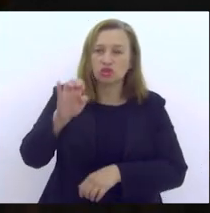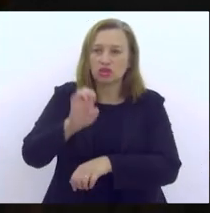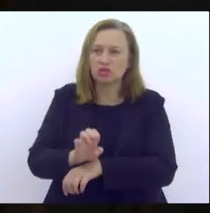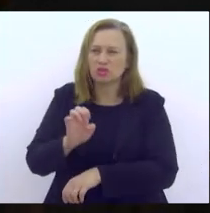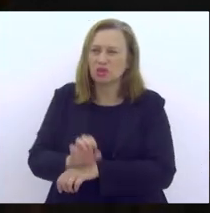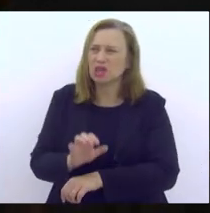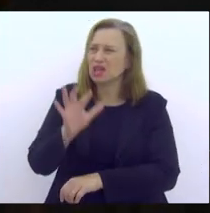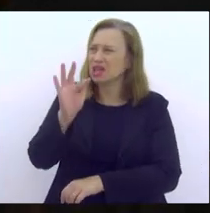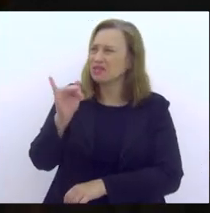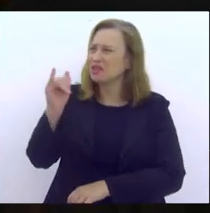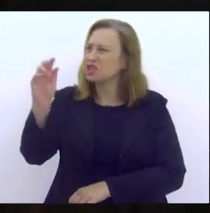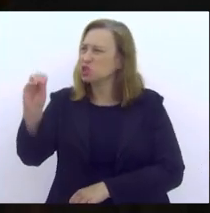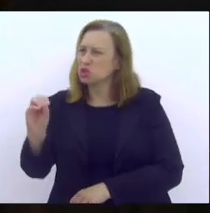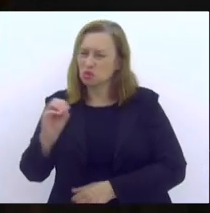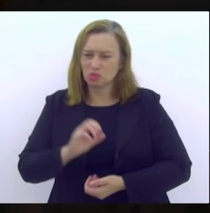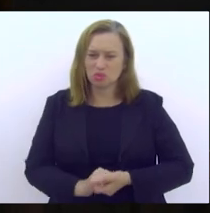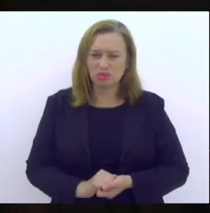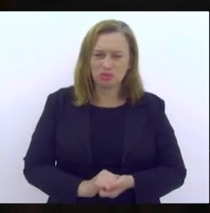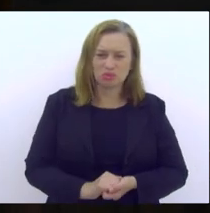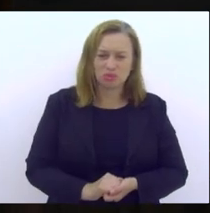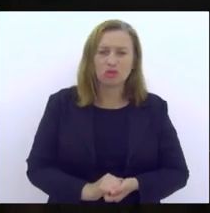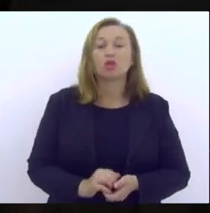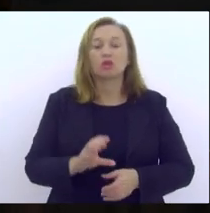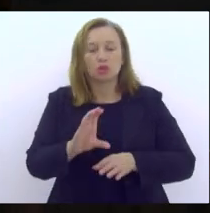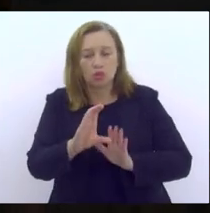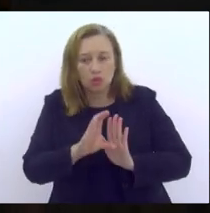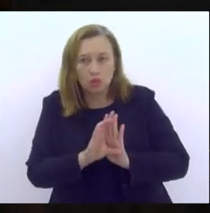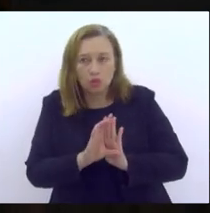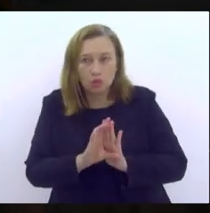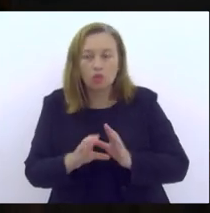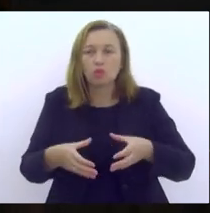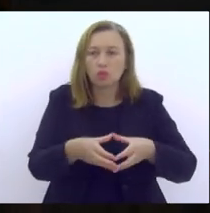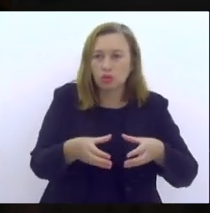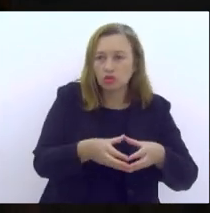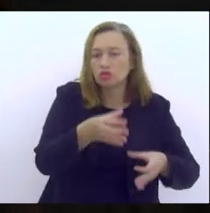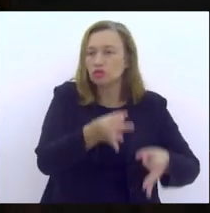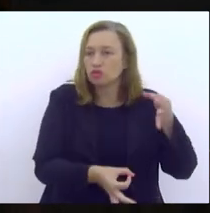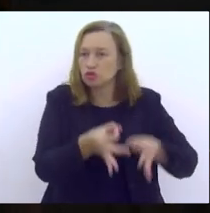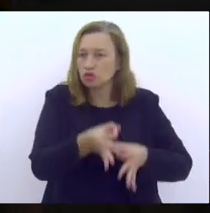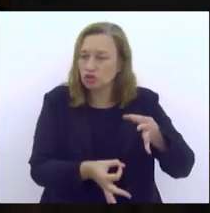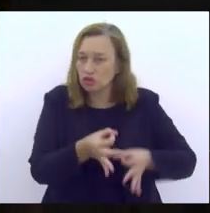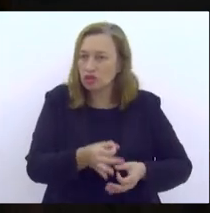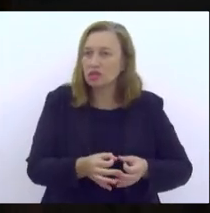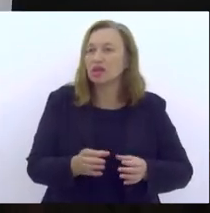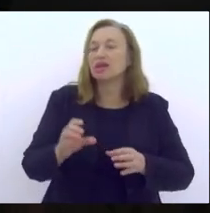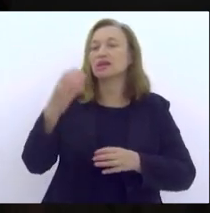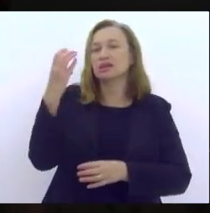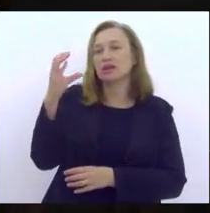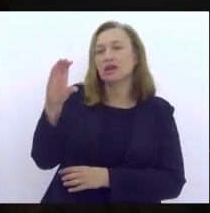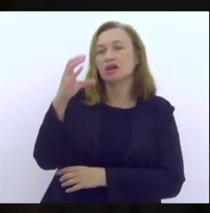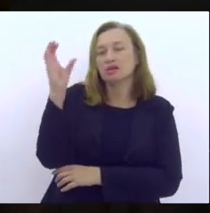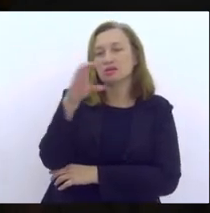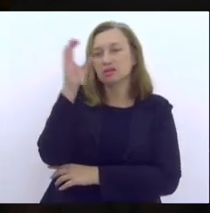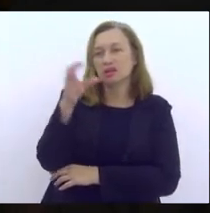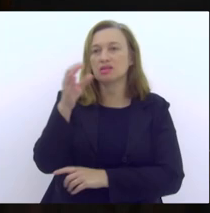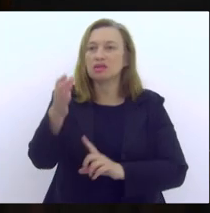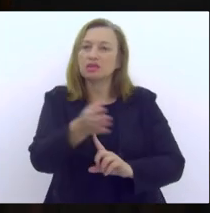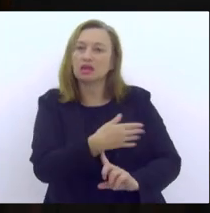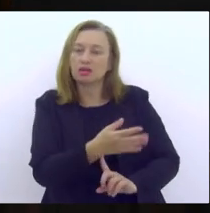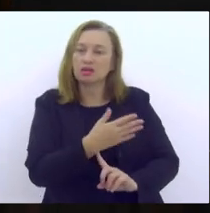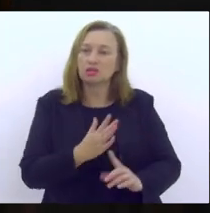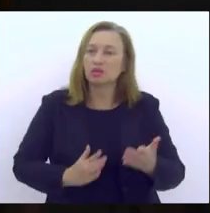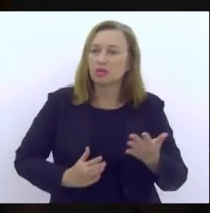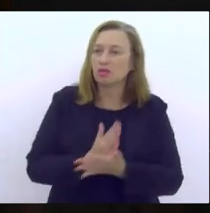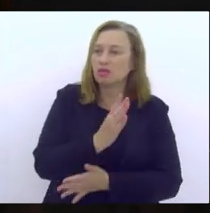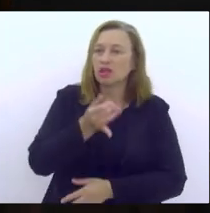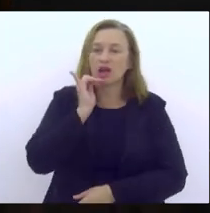Físico. Pareceres das comissões Constituição e Justiça pela Juridicidade e de Ciência e Tecnologia, favorável.